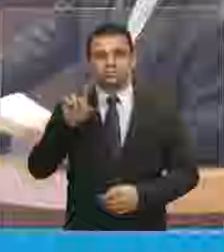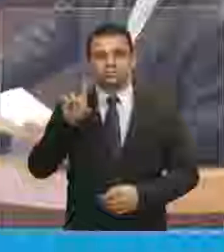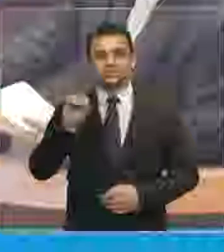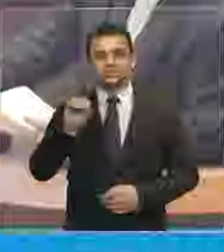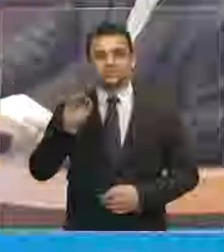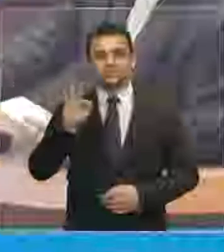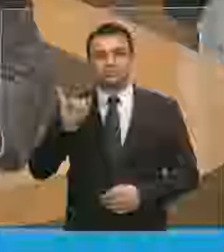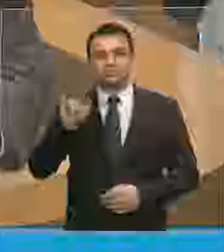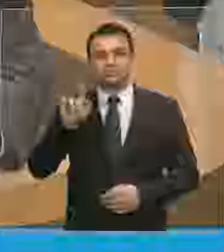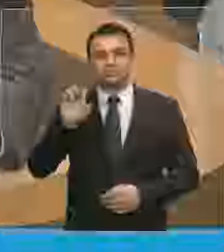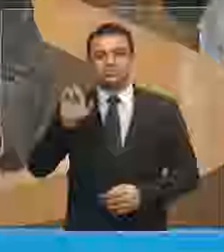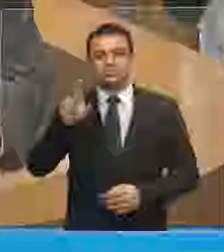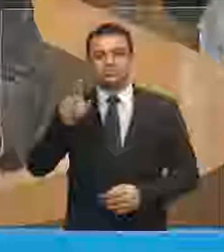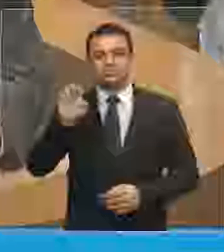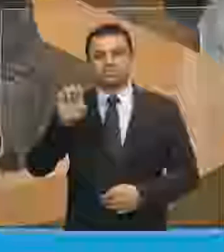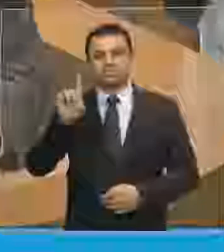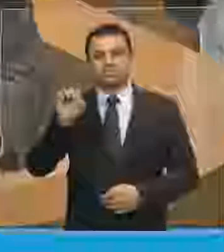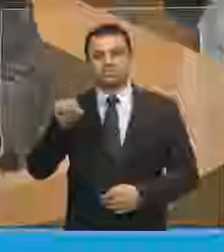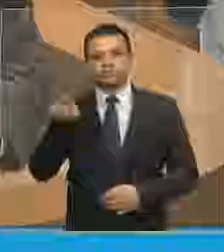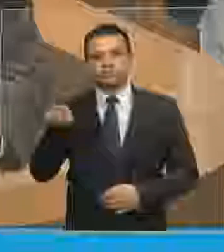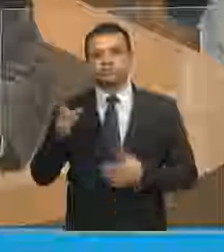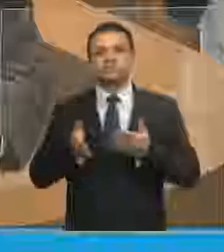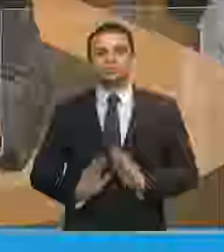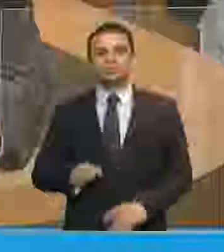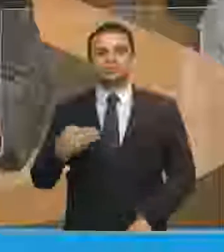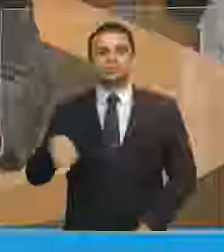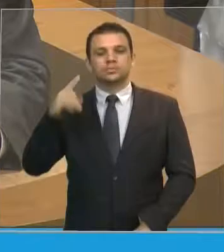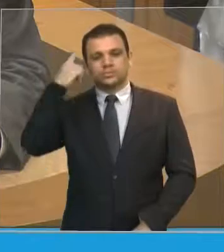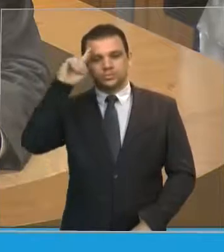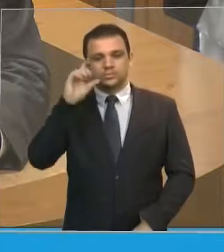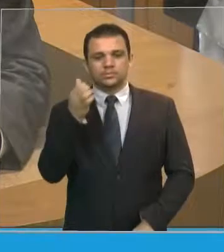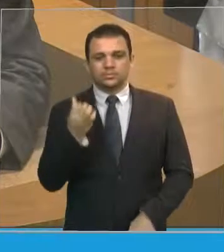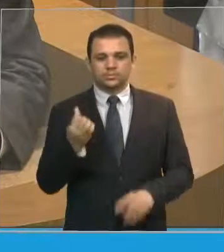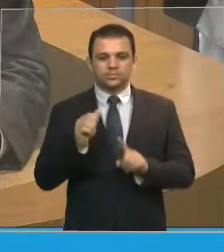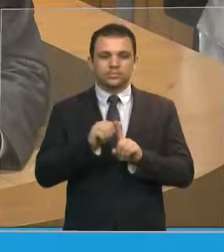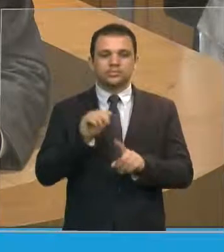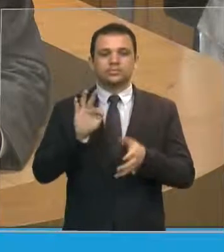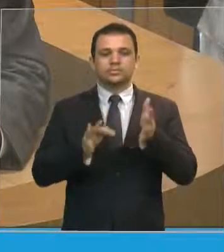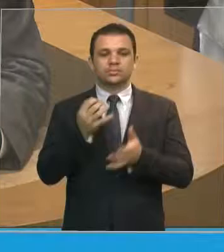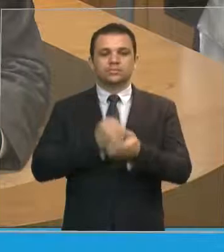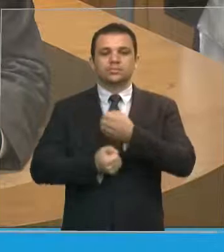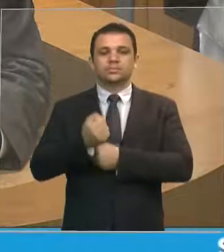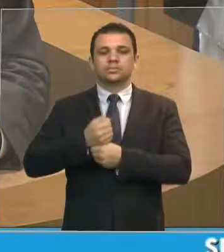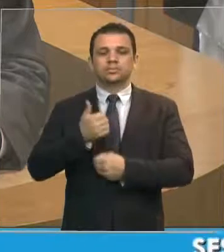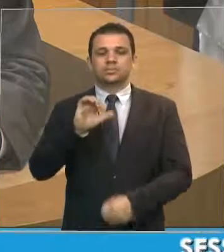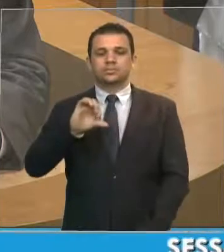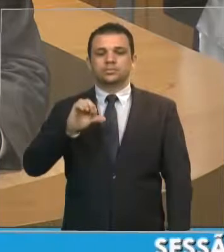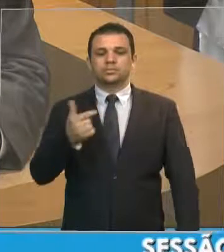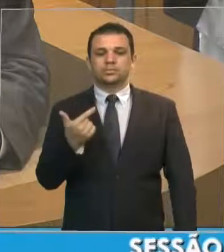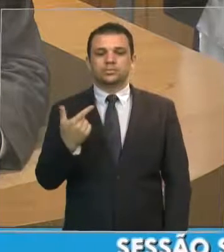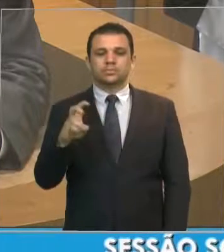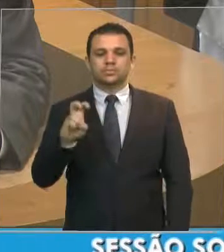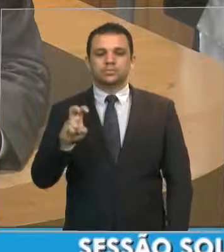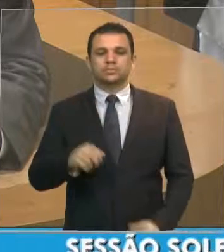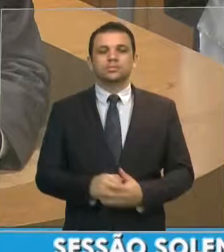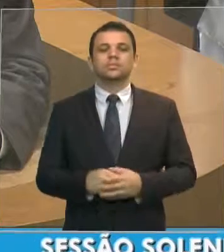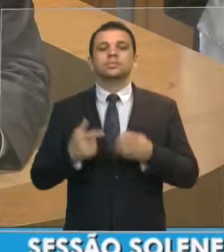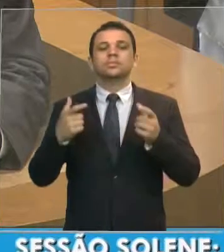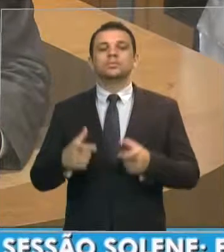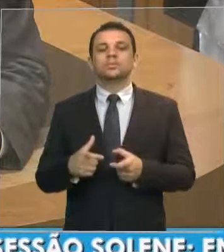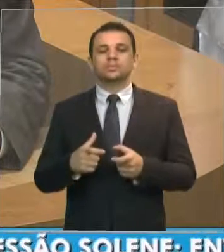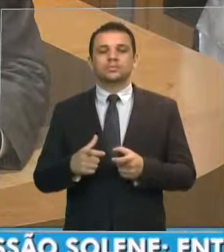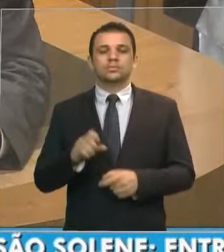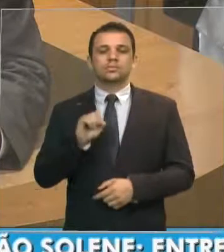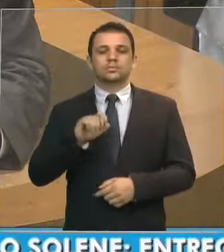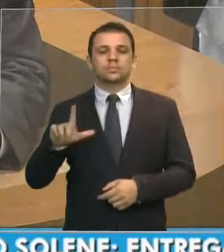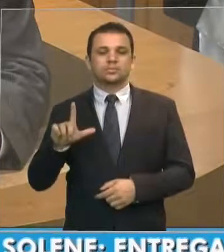em 16 de fevereiro de 1925, na cidade de São